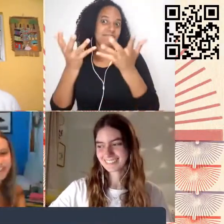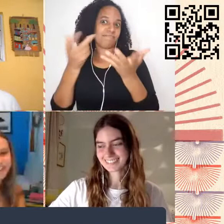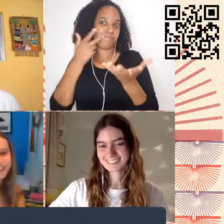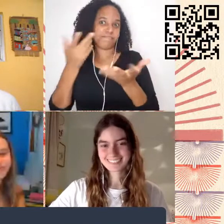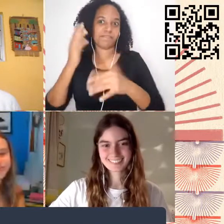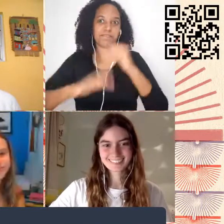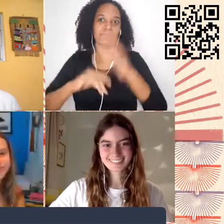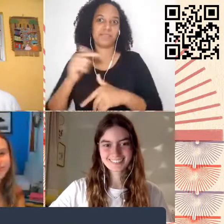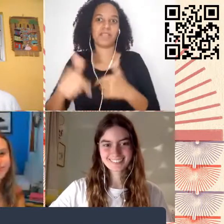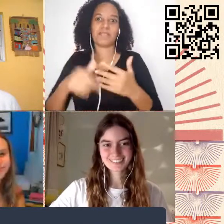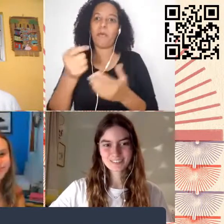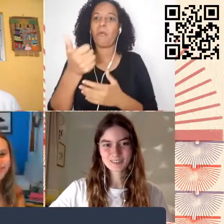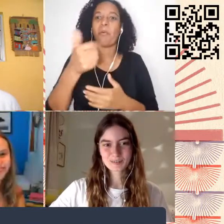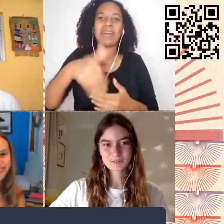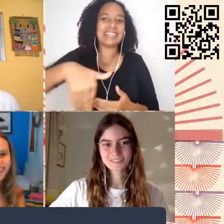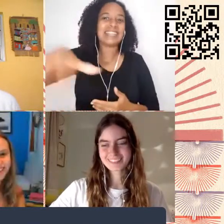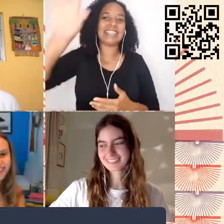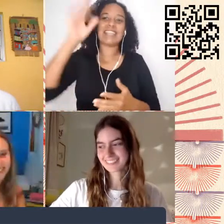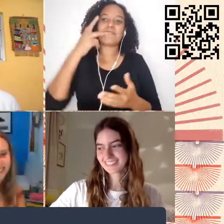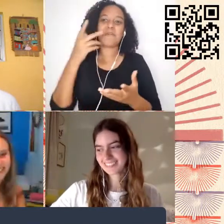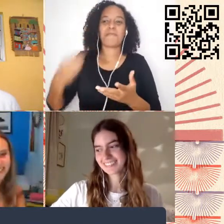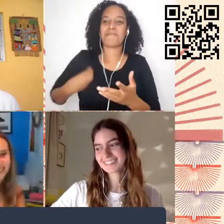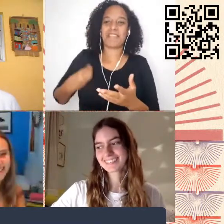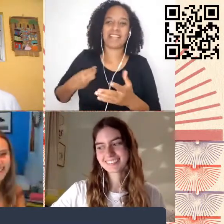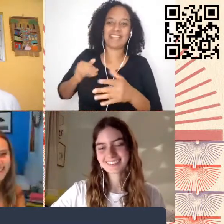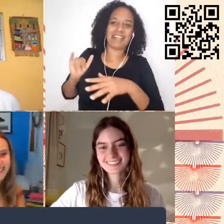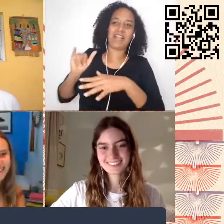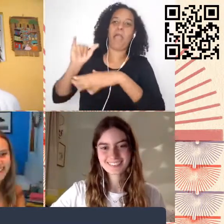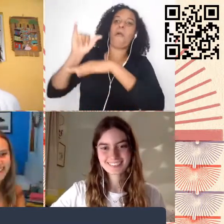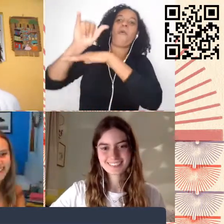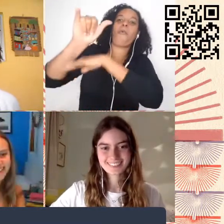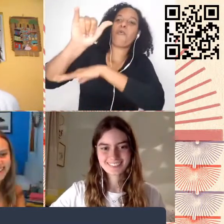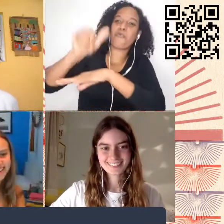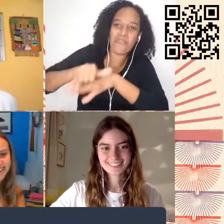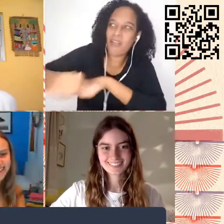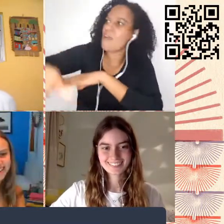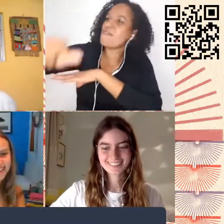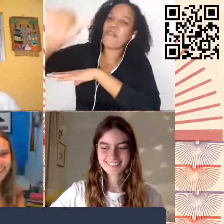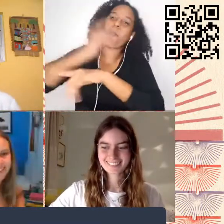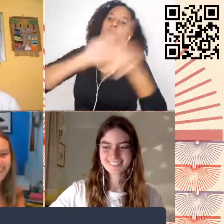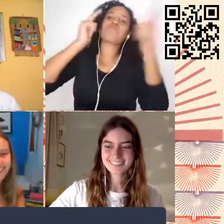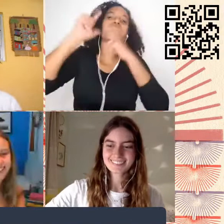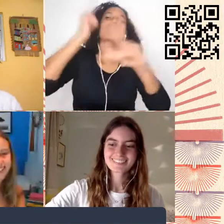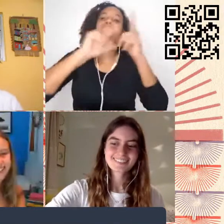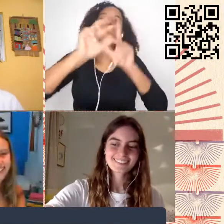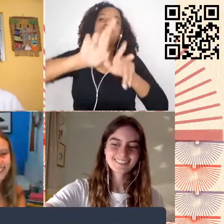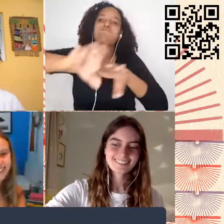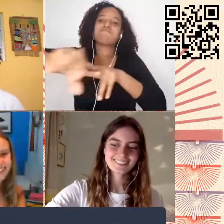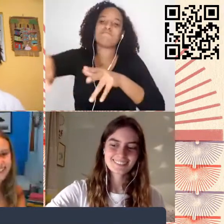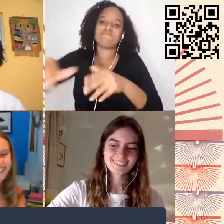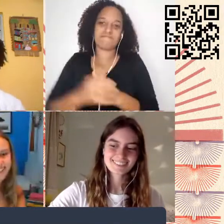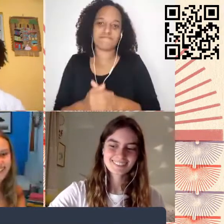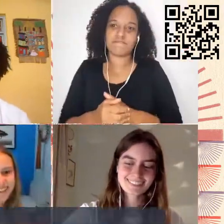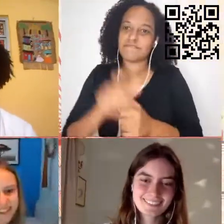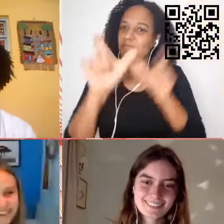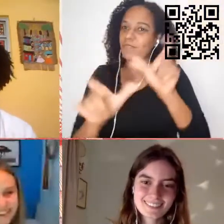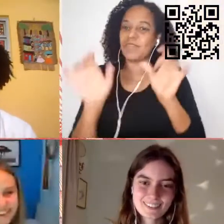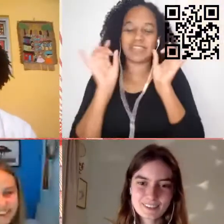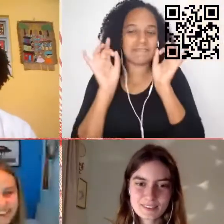já prontas aí na rampa de decolagem para voar muito, muito alto. São meninas